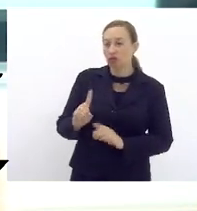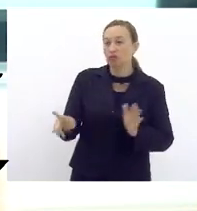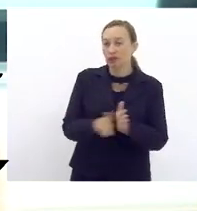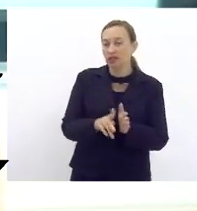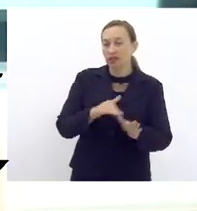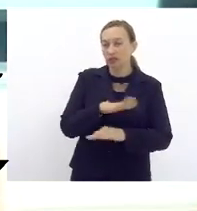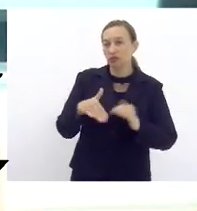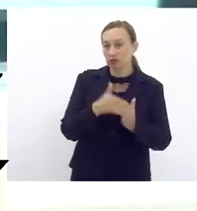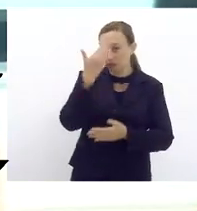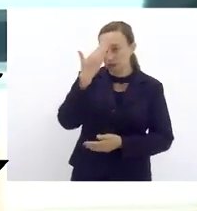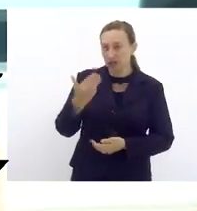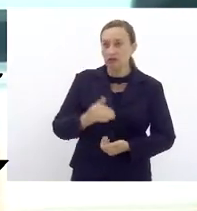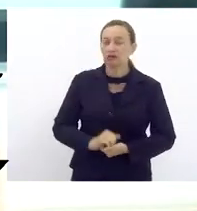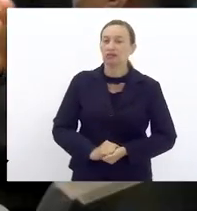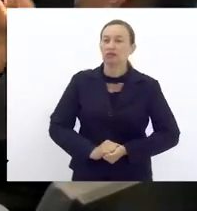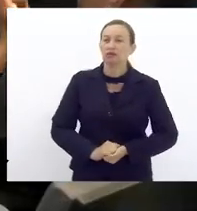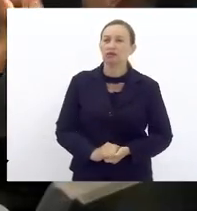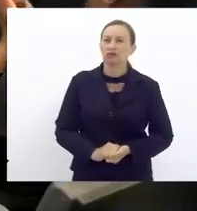de todos Obrigado